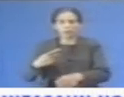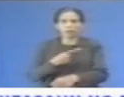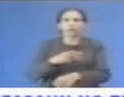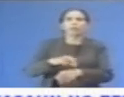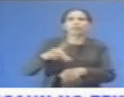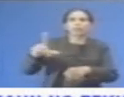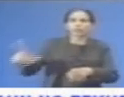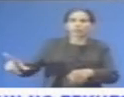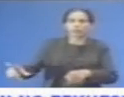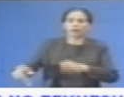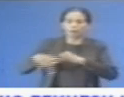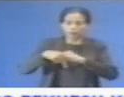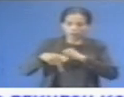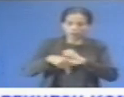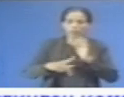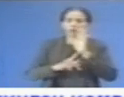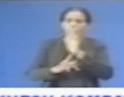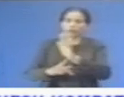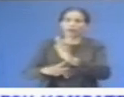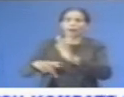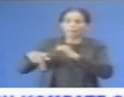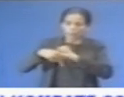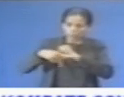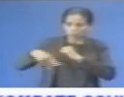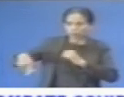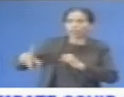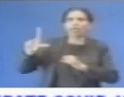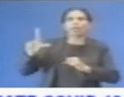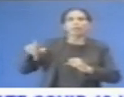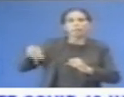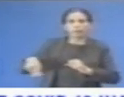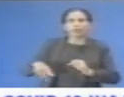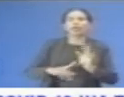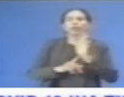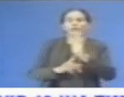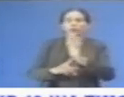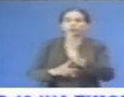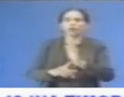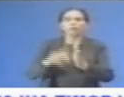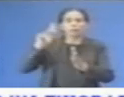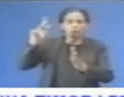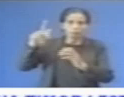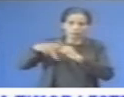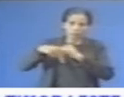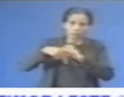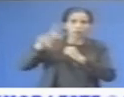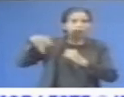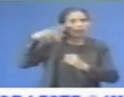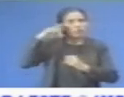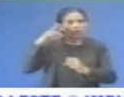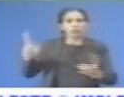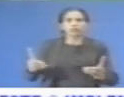orientar para a bancada PLP para o apoio para a política do programa CIRNB, mas vamos apresentar. Antes, a Sorumalo, o partido